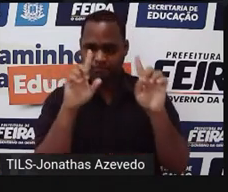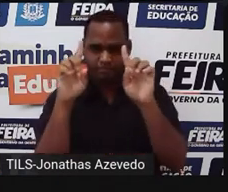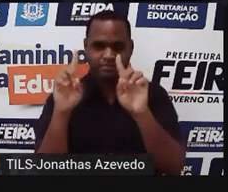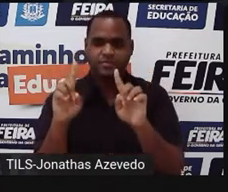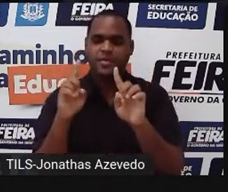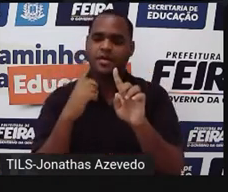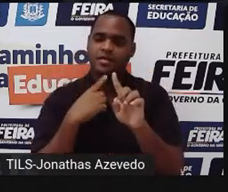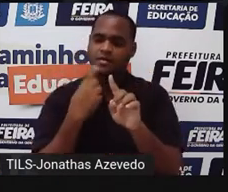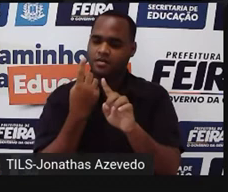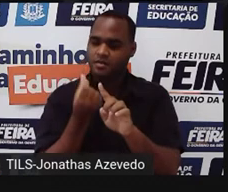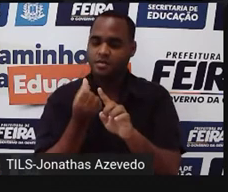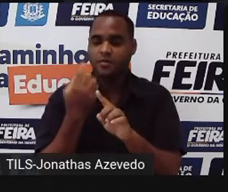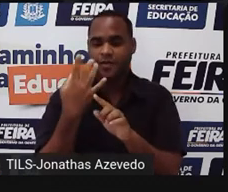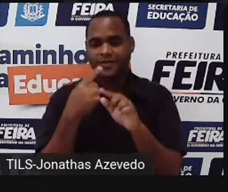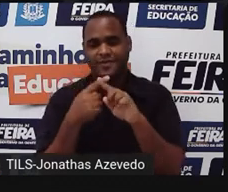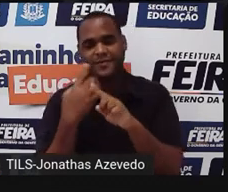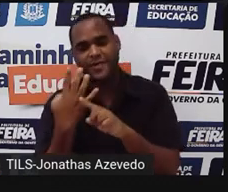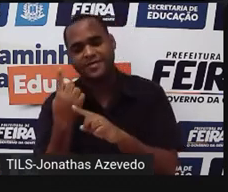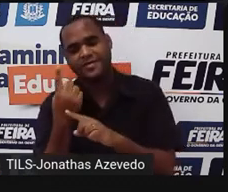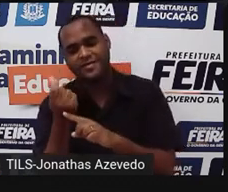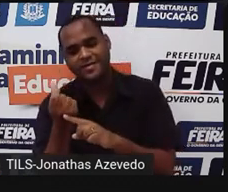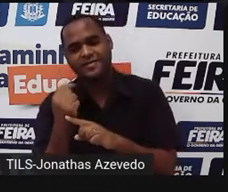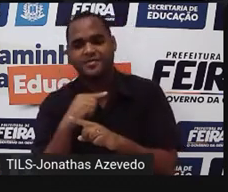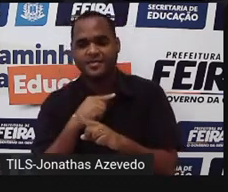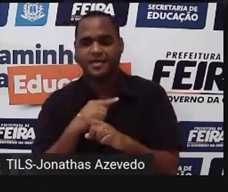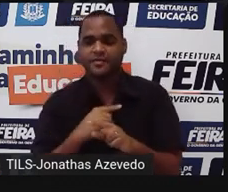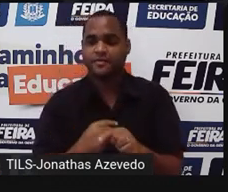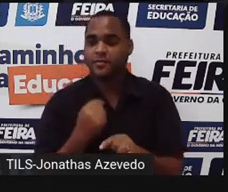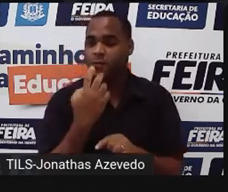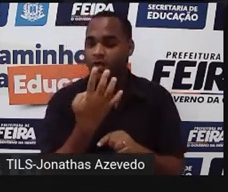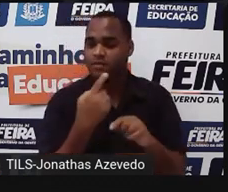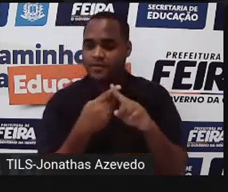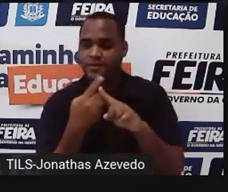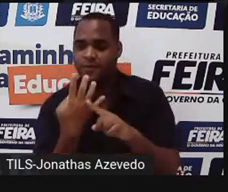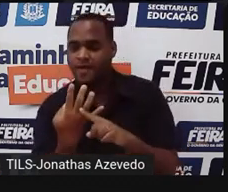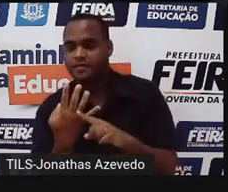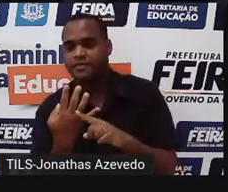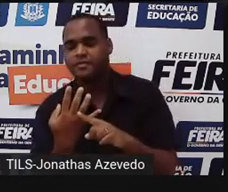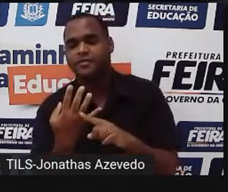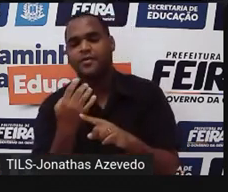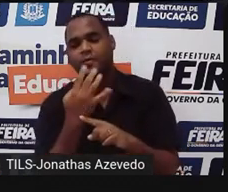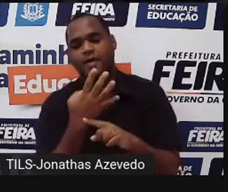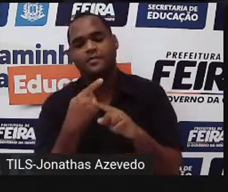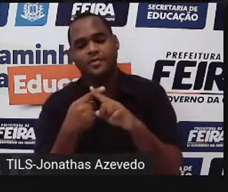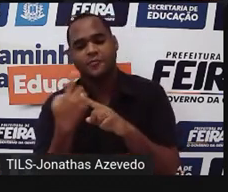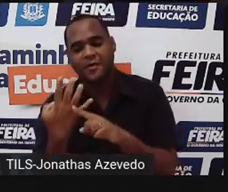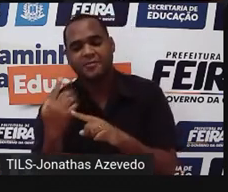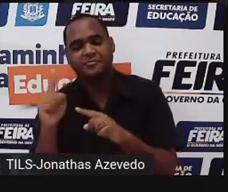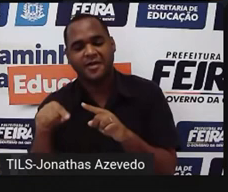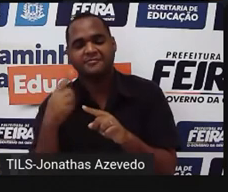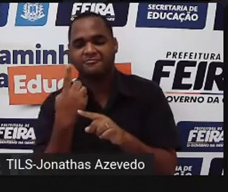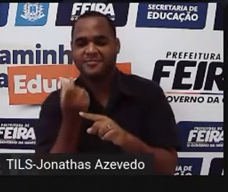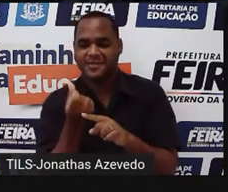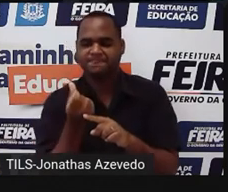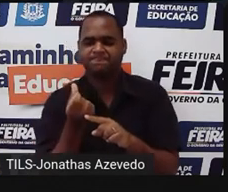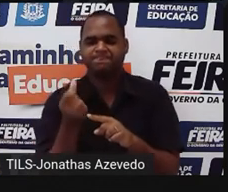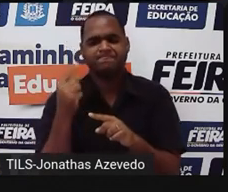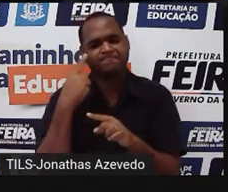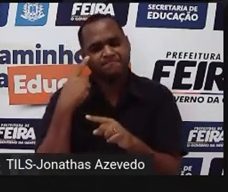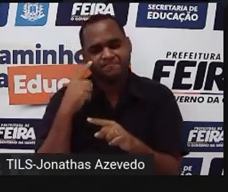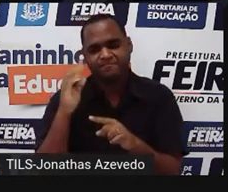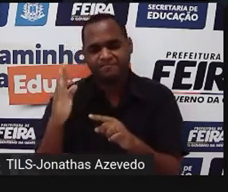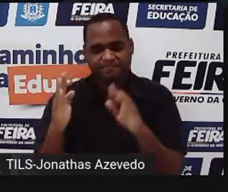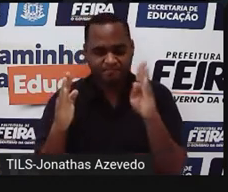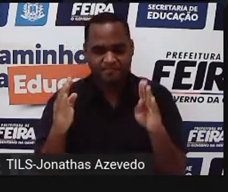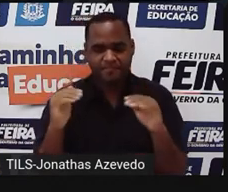porque 4 vezes 4 é 16. 4 vezes 4 é a mesma coisa que fazer 4 elevado a 2. Então, eu vou pegar esse lado,